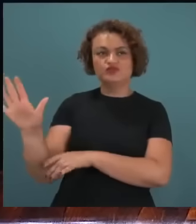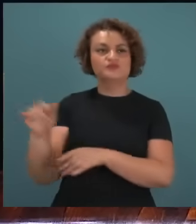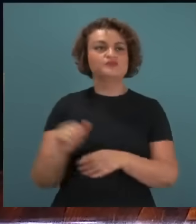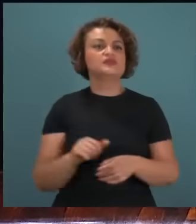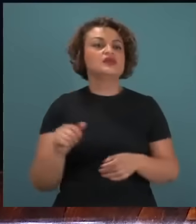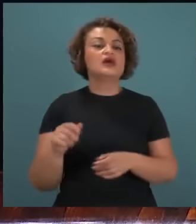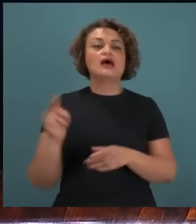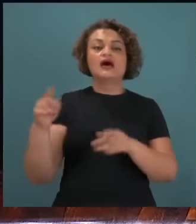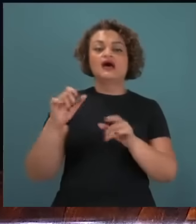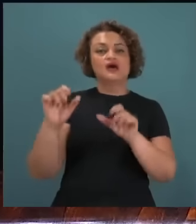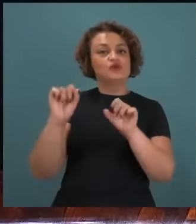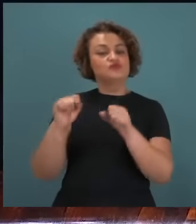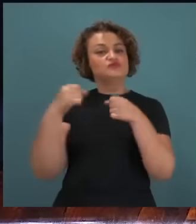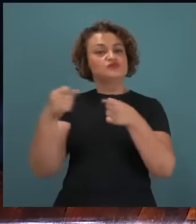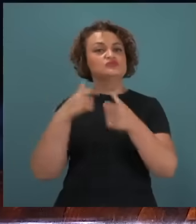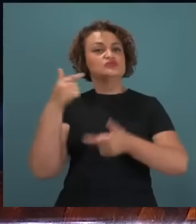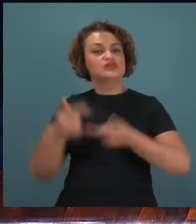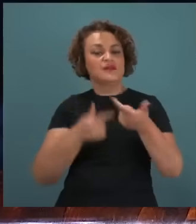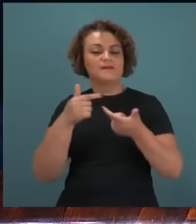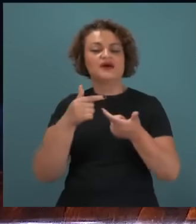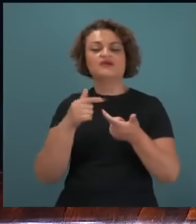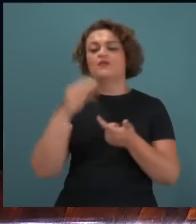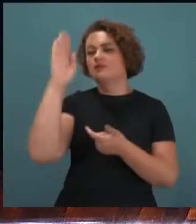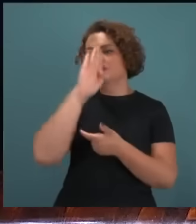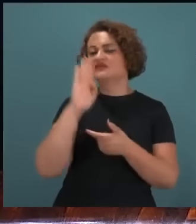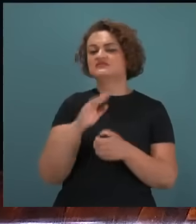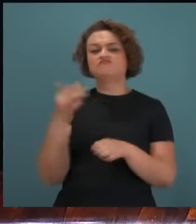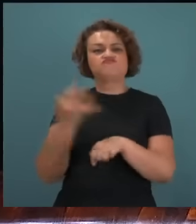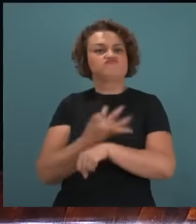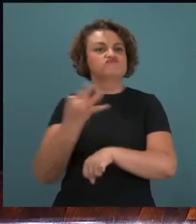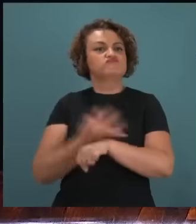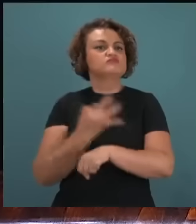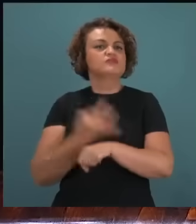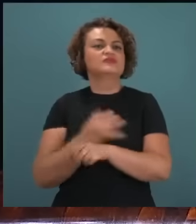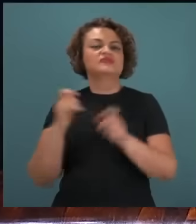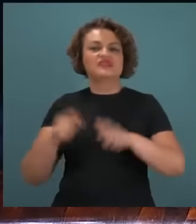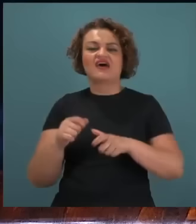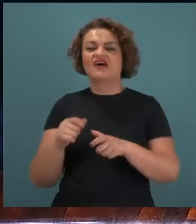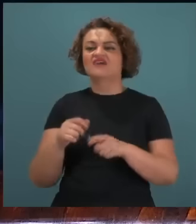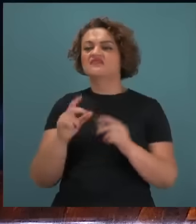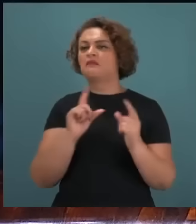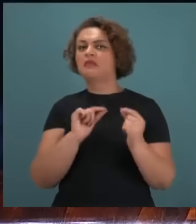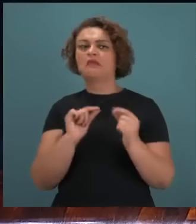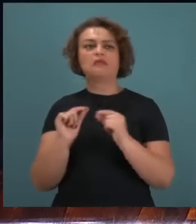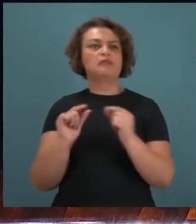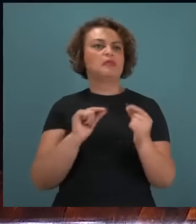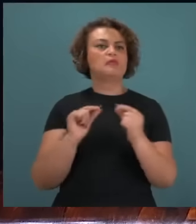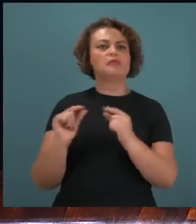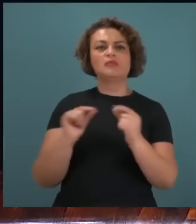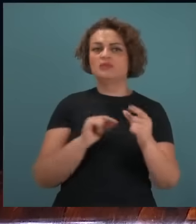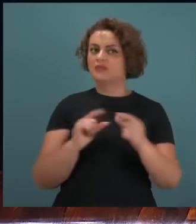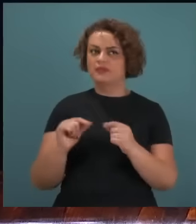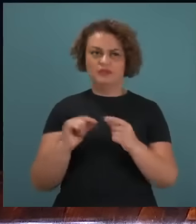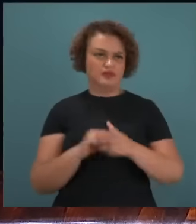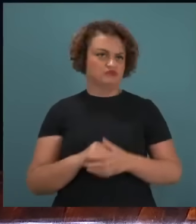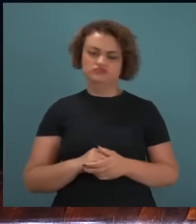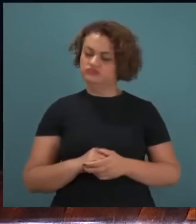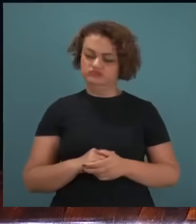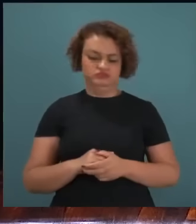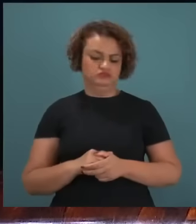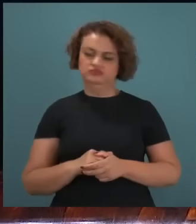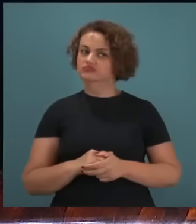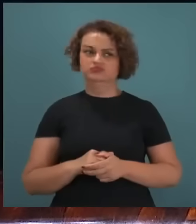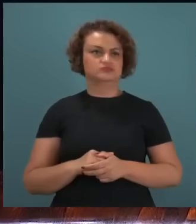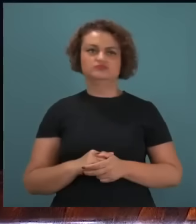força do trabalho que o país se sustenta, não na especulação financeira e do rentismo que